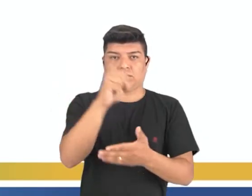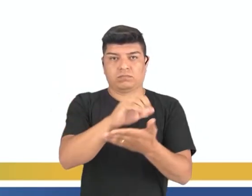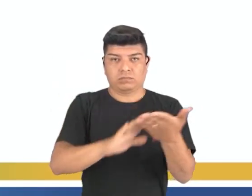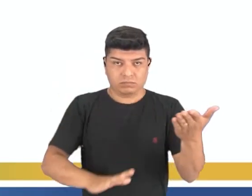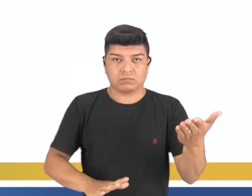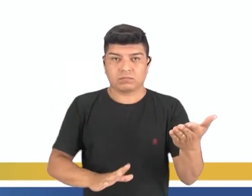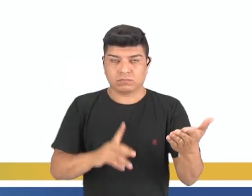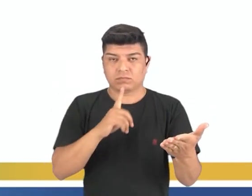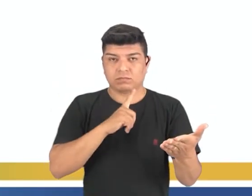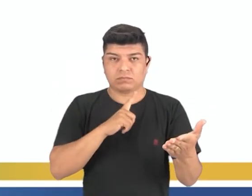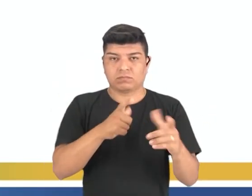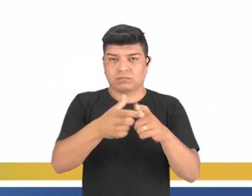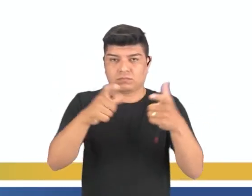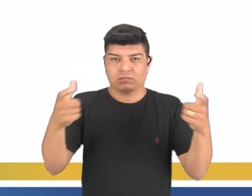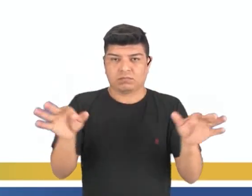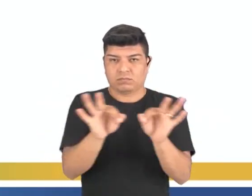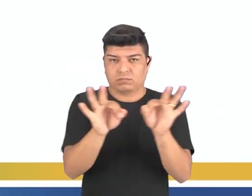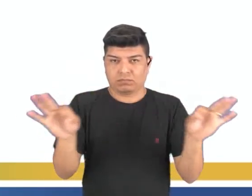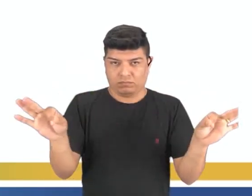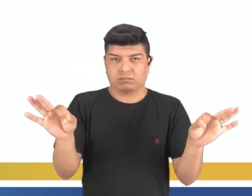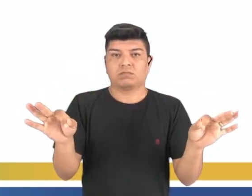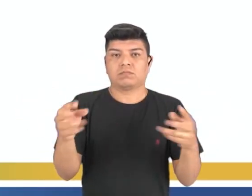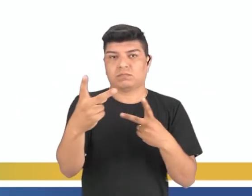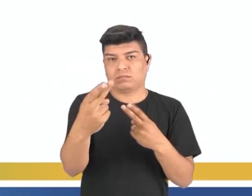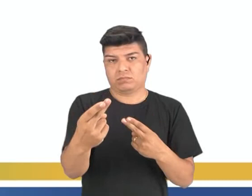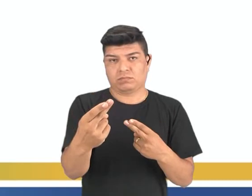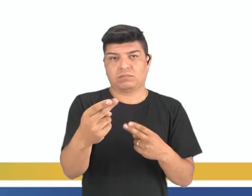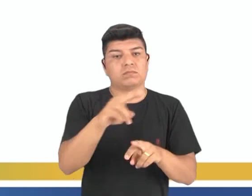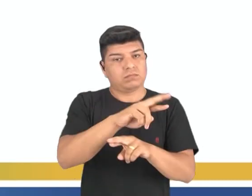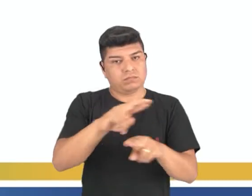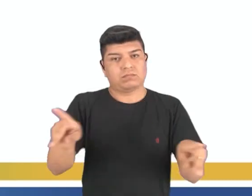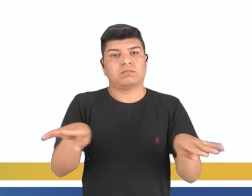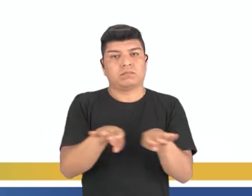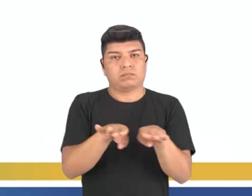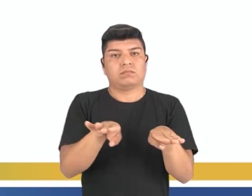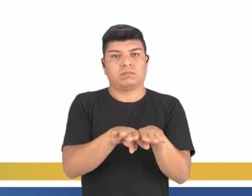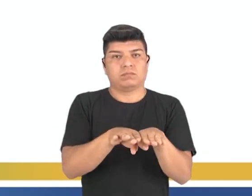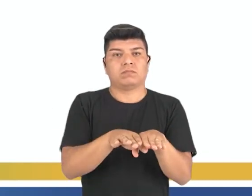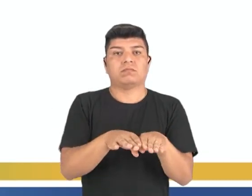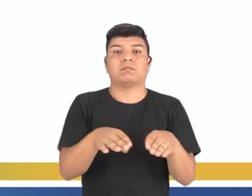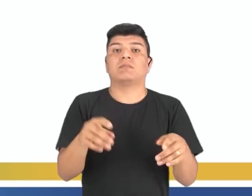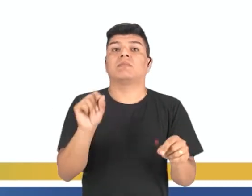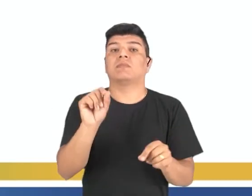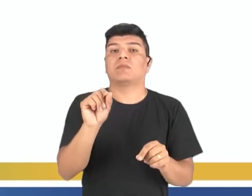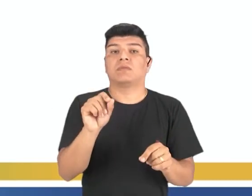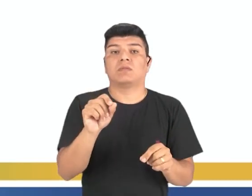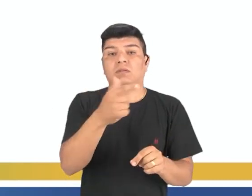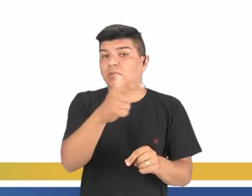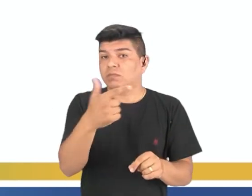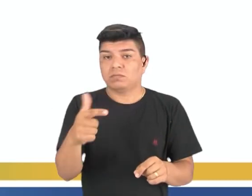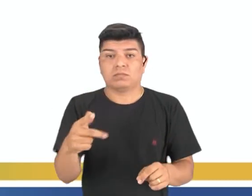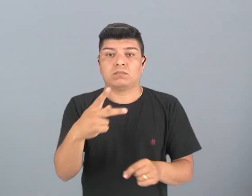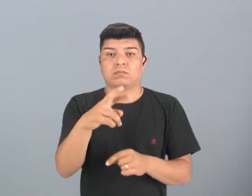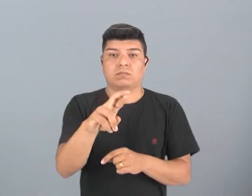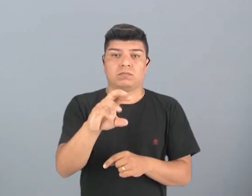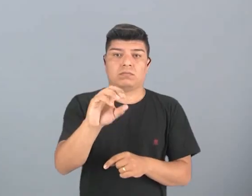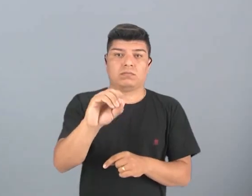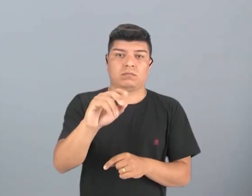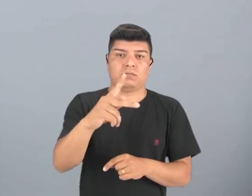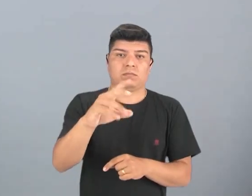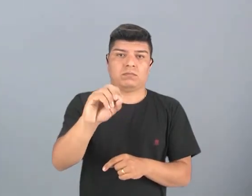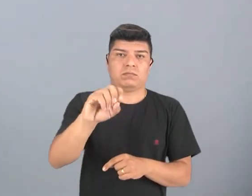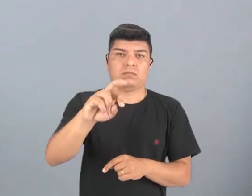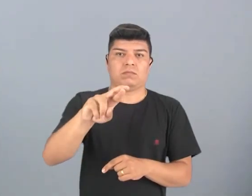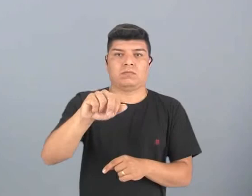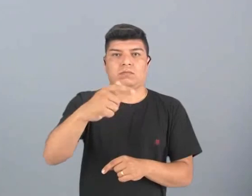aqui que envolvem grandezas diretamente proporcionais, inversamente proporcionais e até mesmo sem proporcionalidade, né?